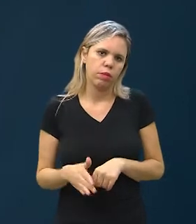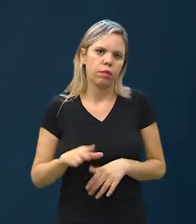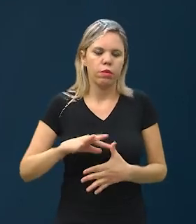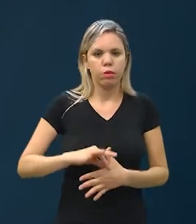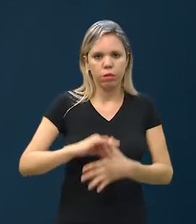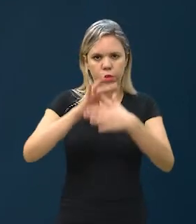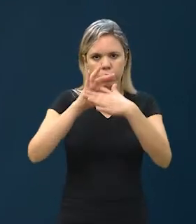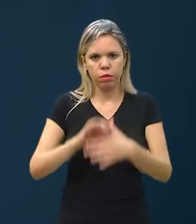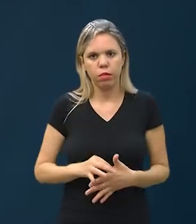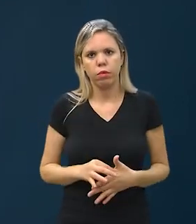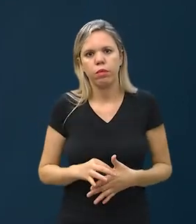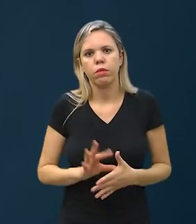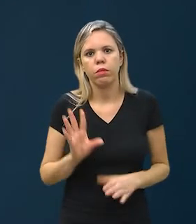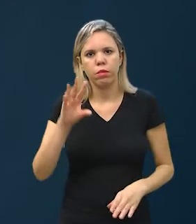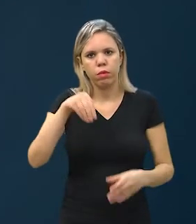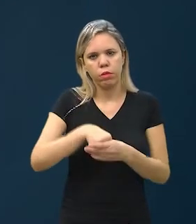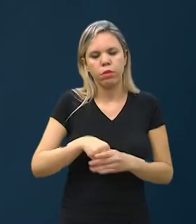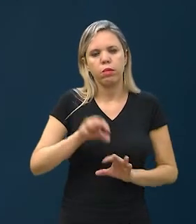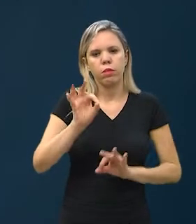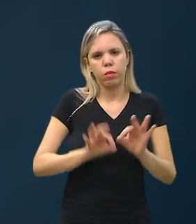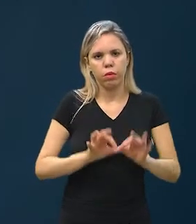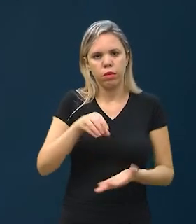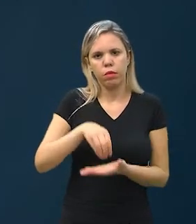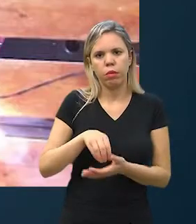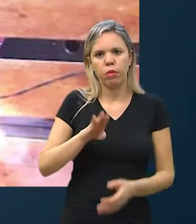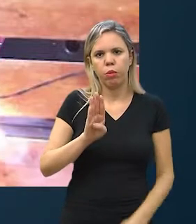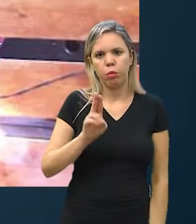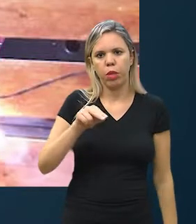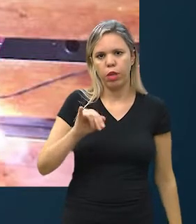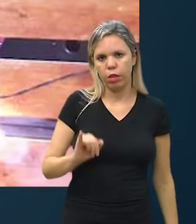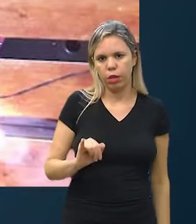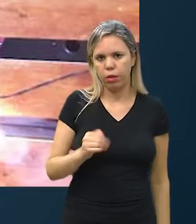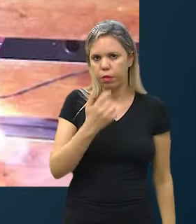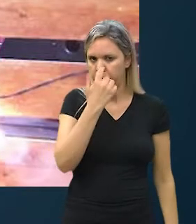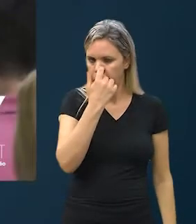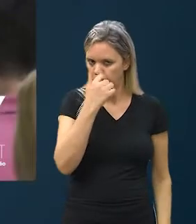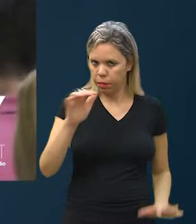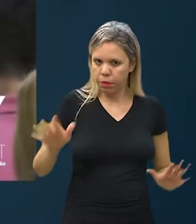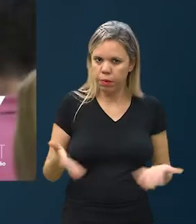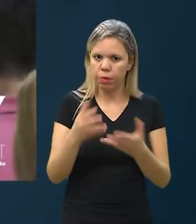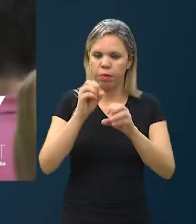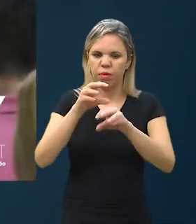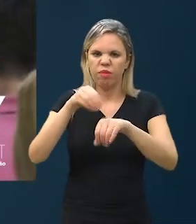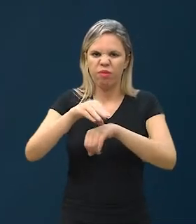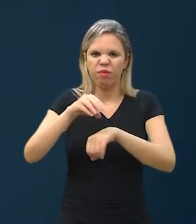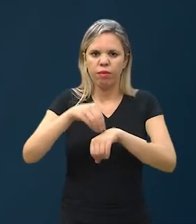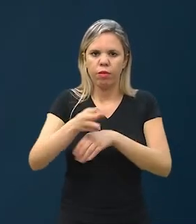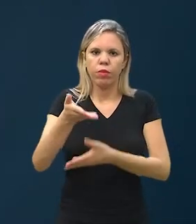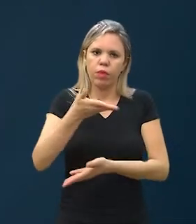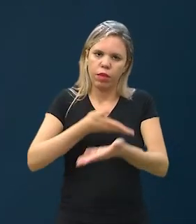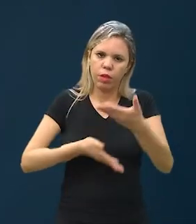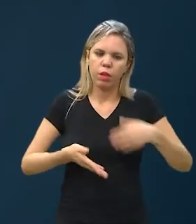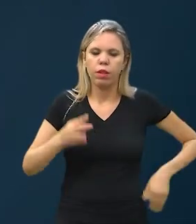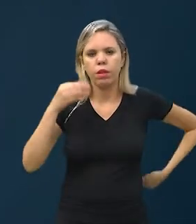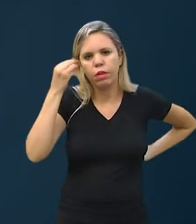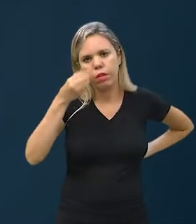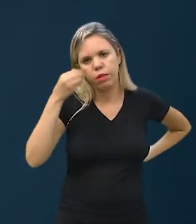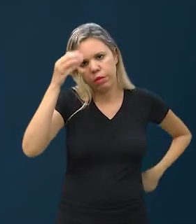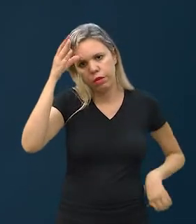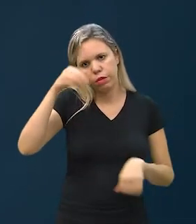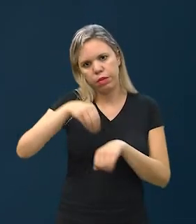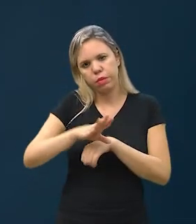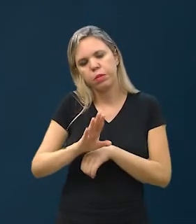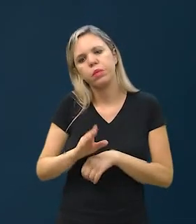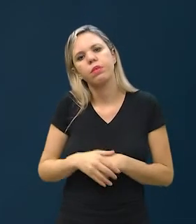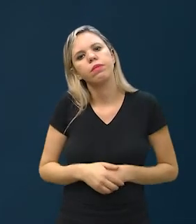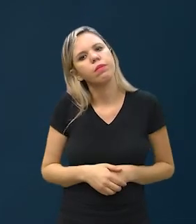para líderes. Então, dentro da organização do BNI, a gente ensina, a gente compartilha